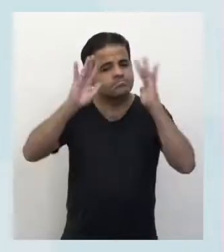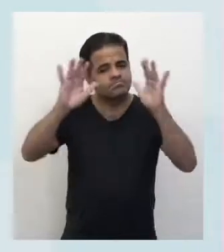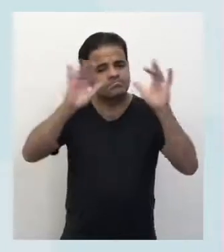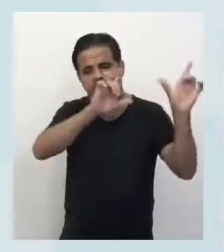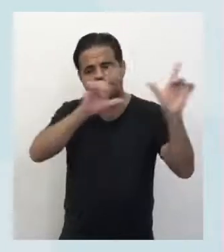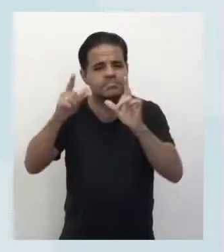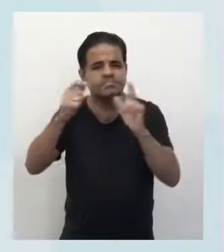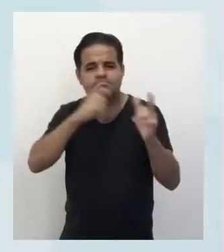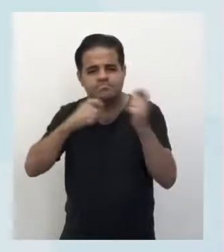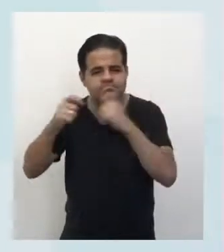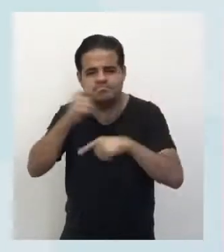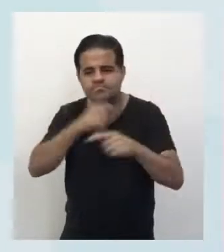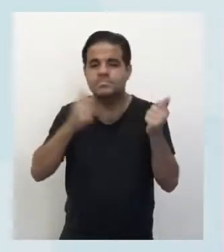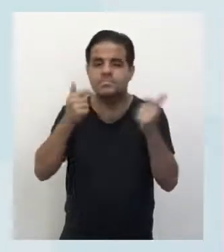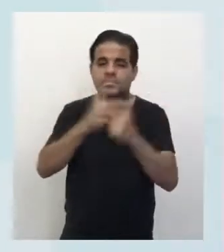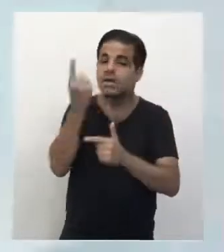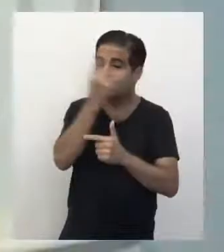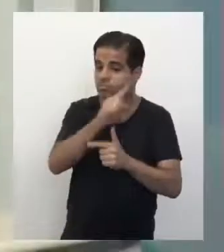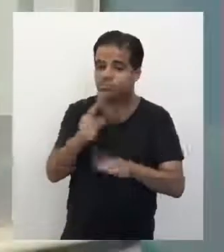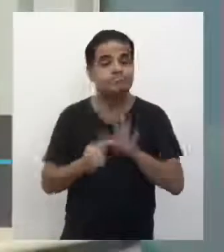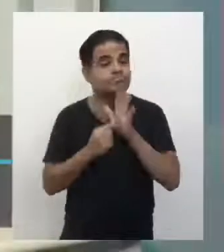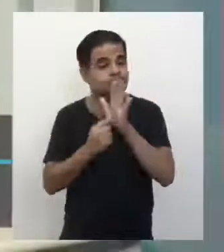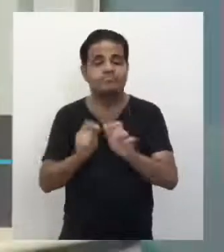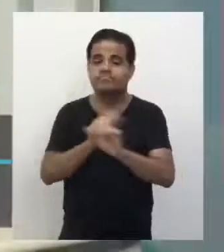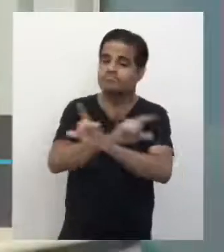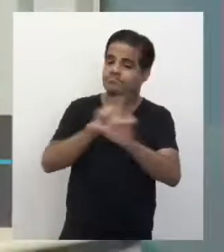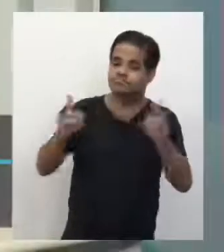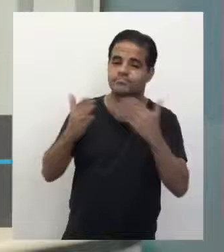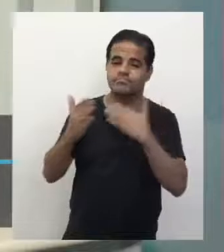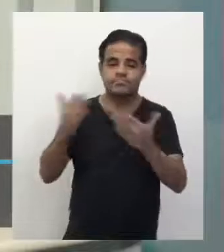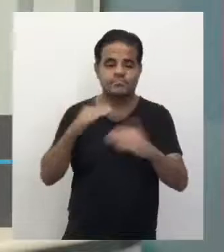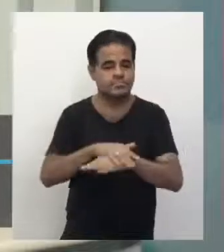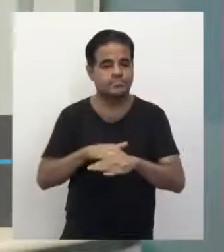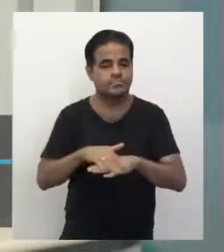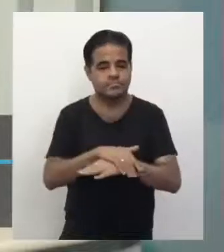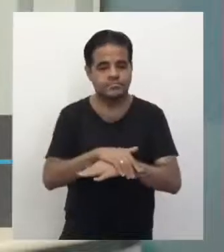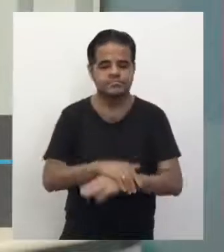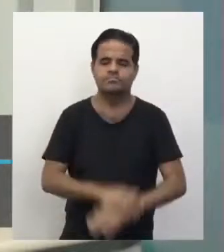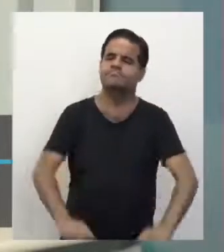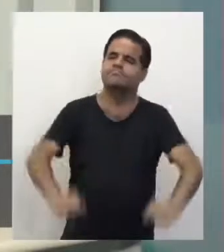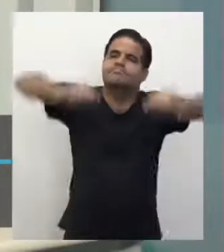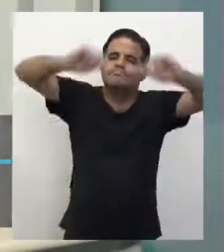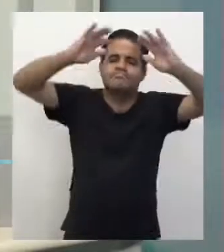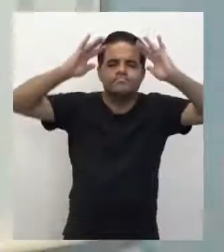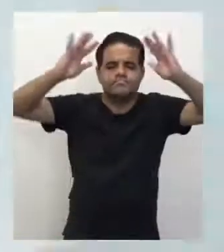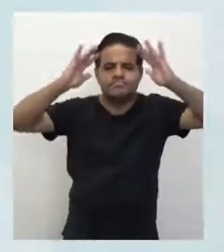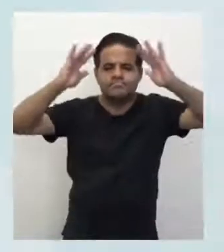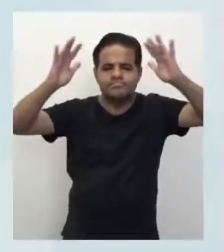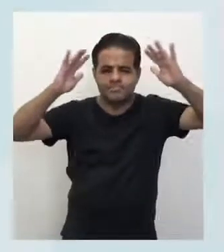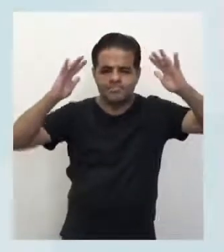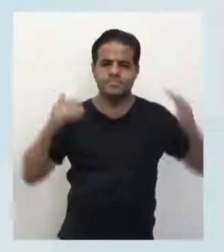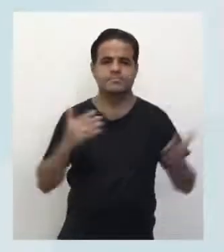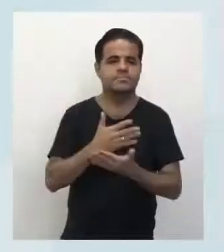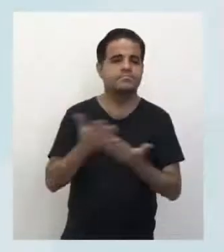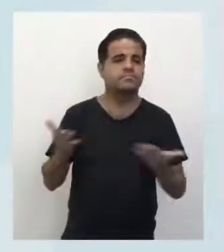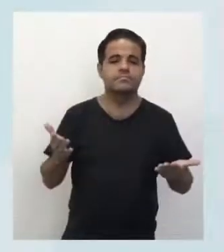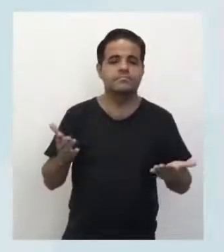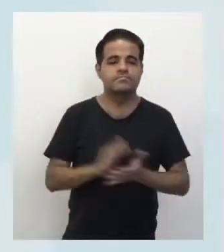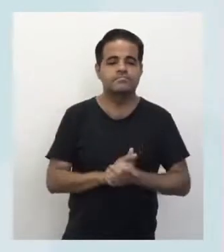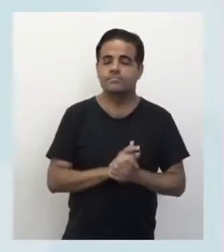atual, e a última imagem que eu quero deixar aí para conversar com vocês. Pensem, mas pensem sobre a